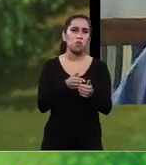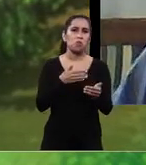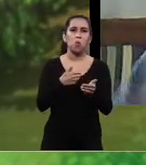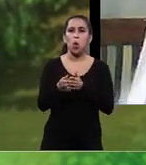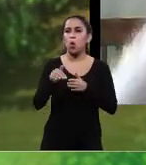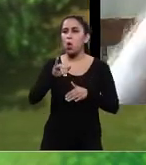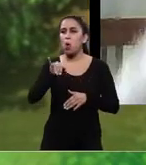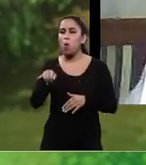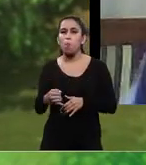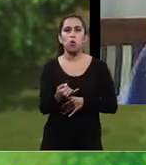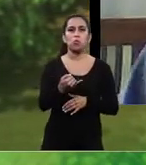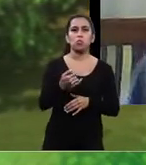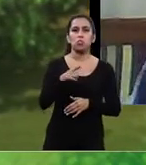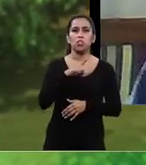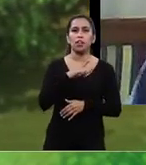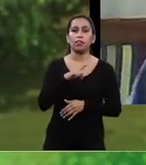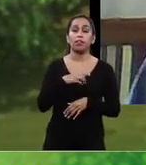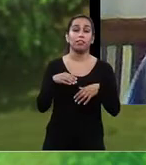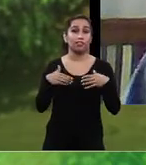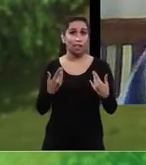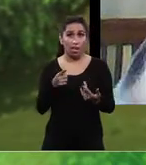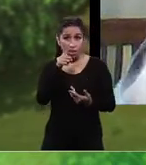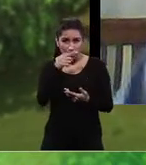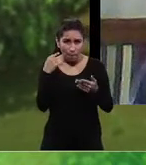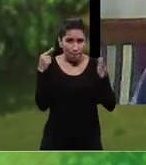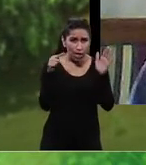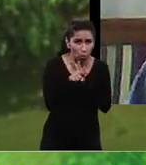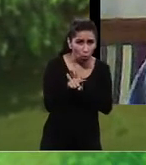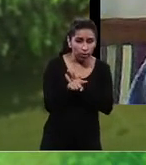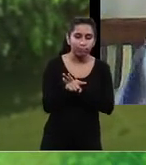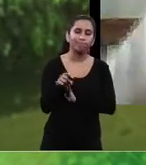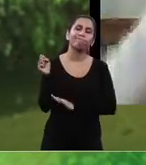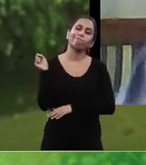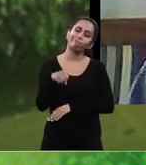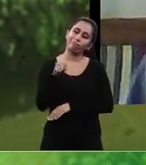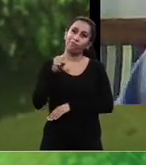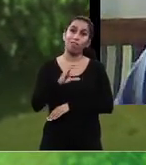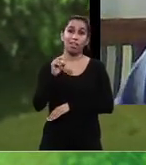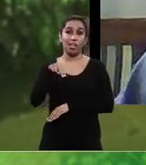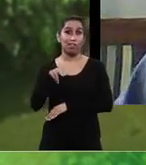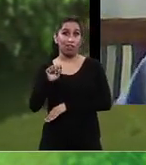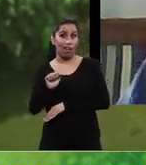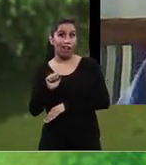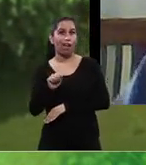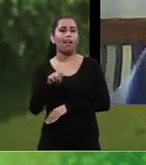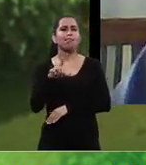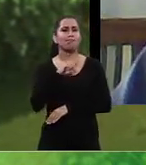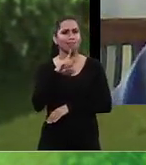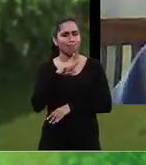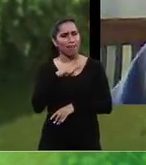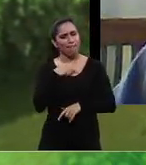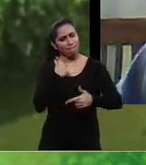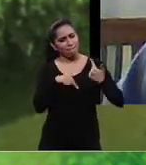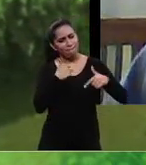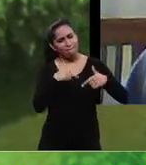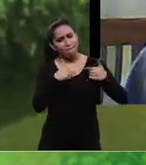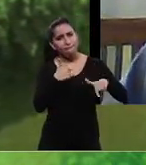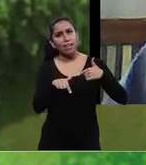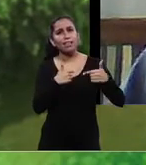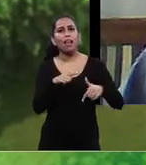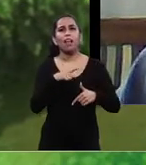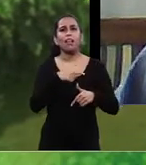que apareça. E aí, na sua pergunta, Francisco, sim, a CNA vem trabalhando, ela vai nas COPs de